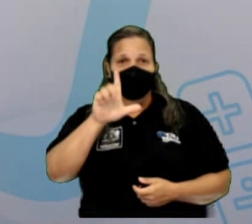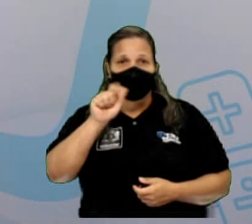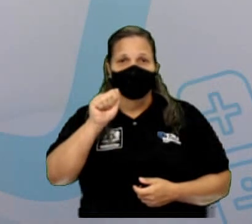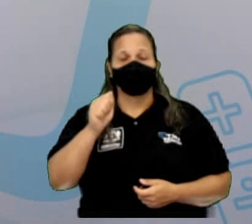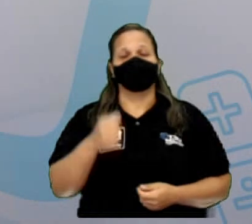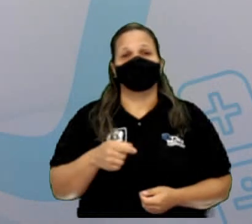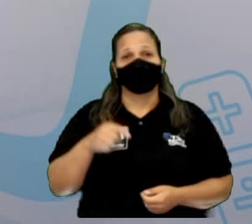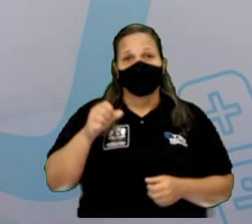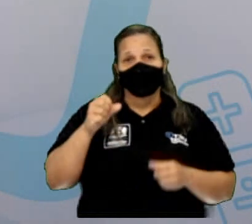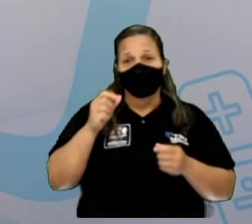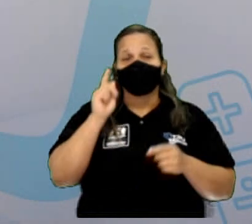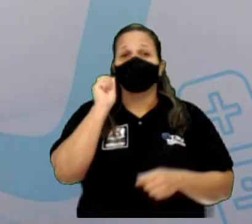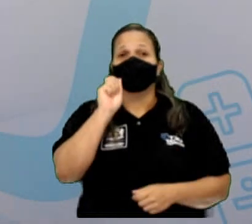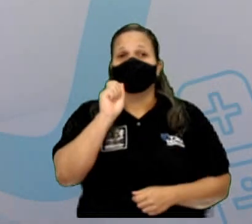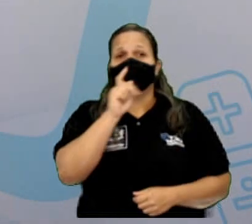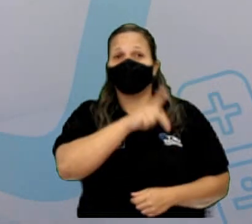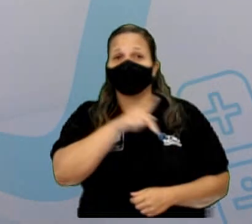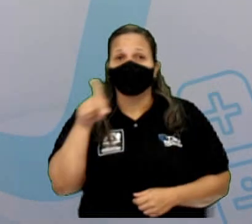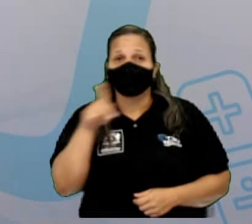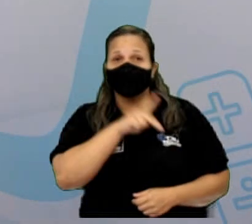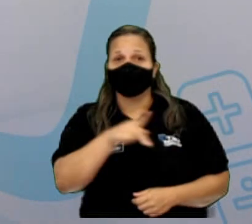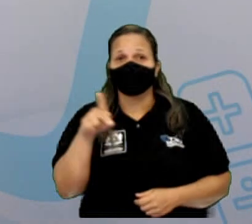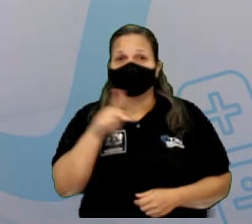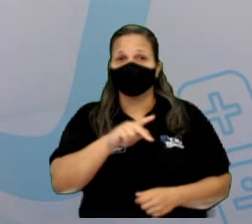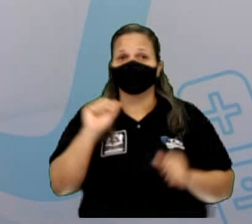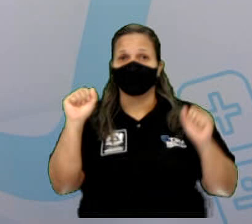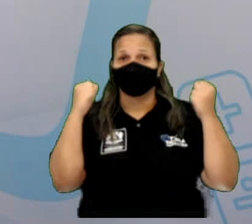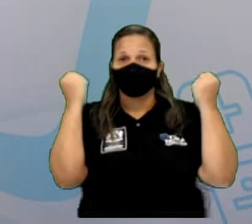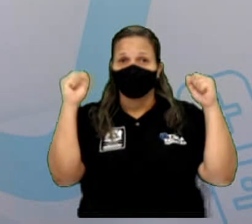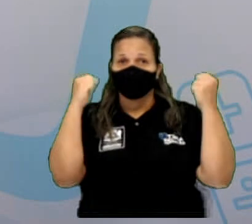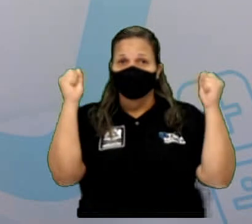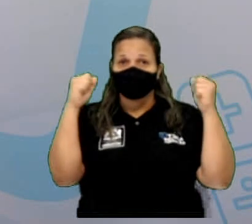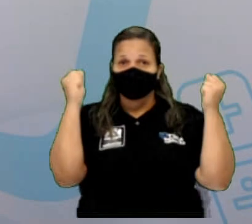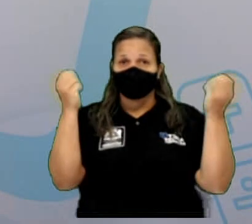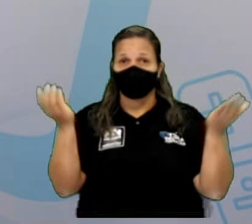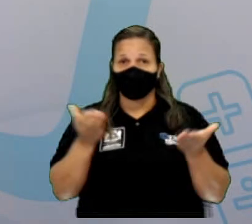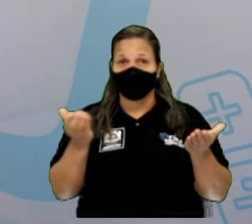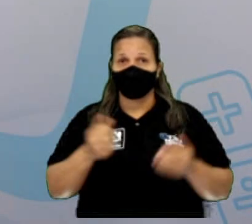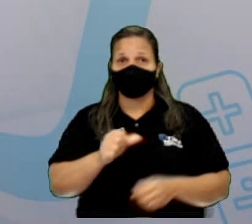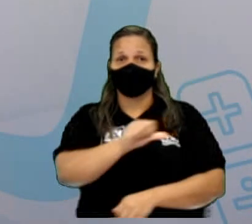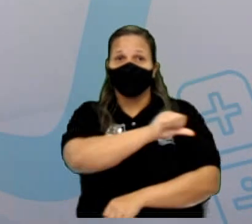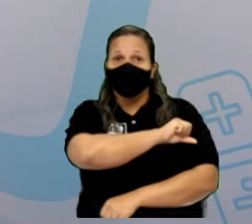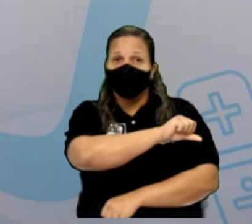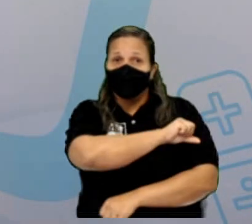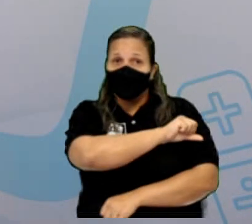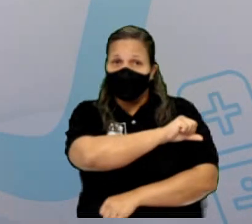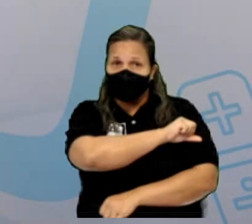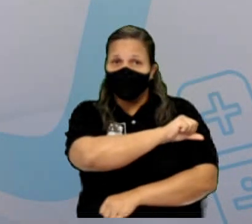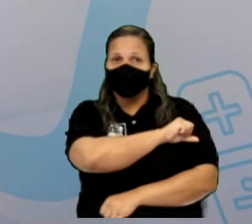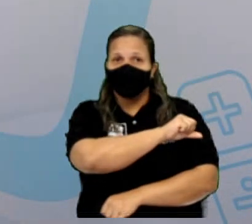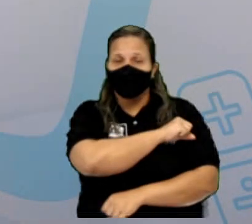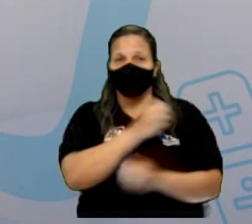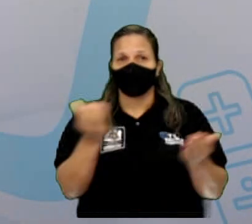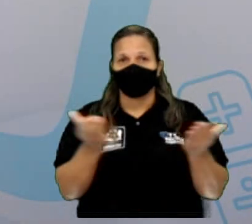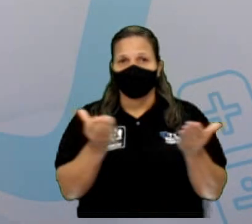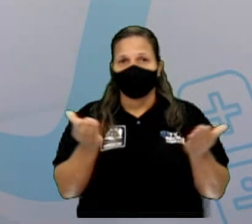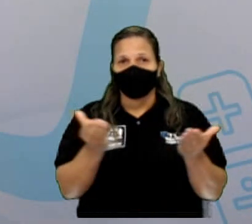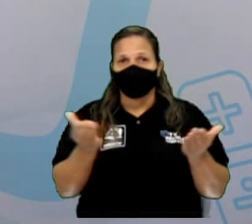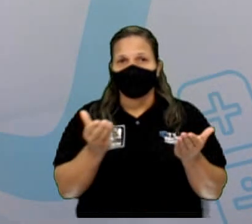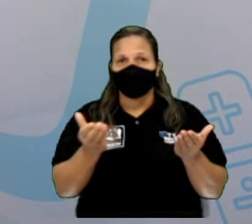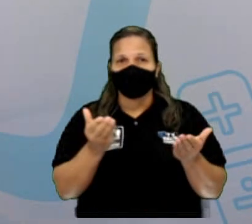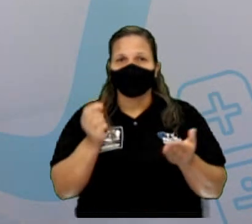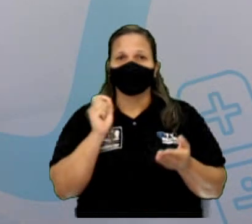Hoje teremos mais uma aula para o nono ano do ensino fundamental. Na nossa aula de hoje, a gente vai trabalhar com essa habilidade aqui,